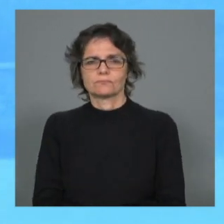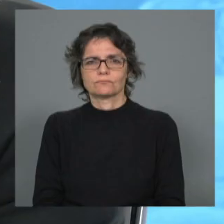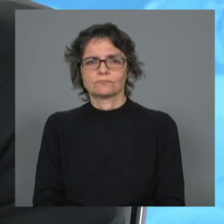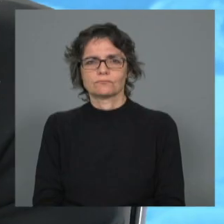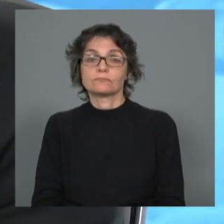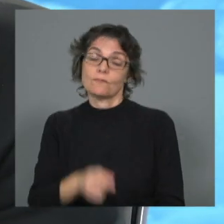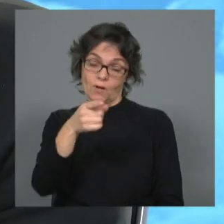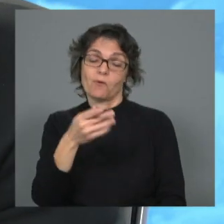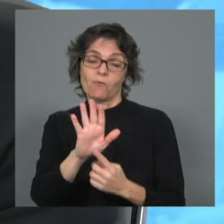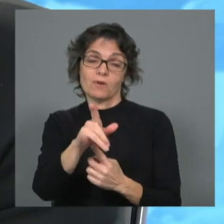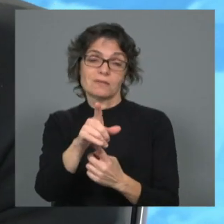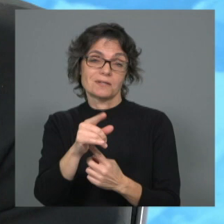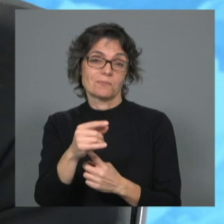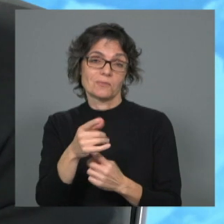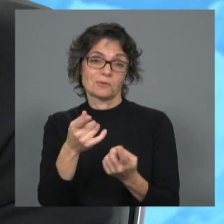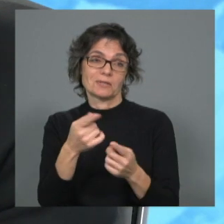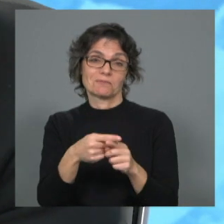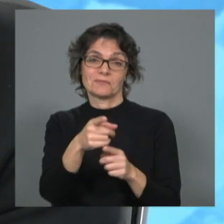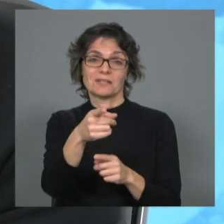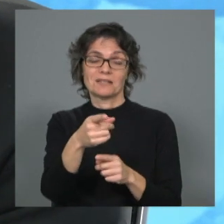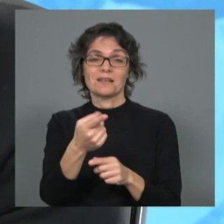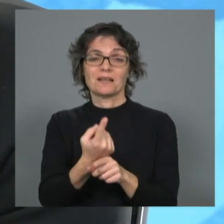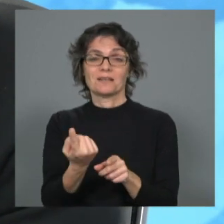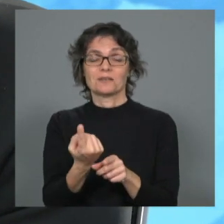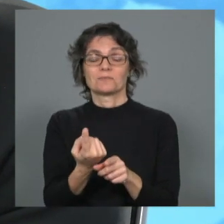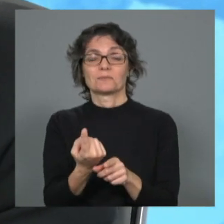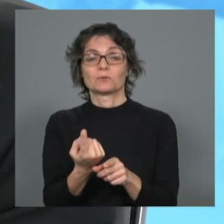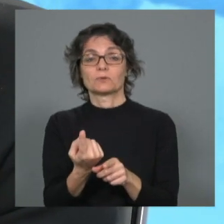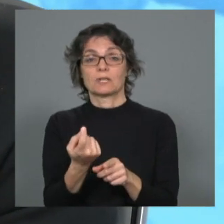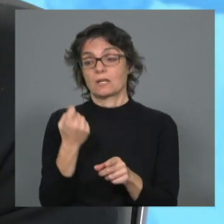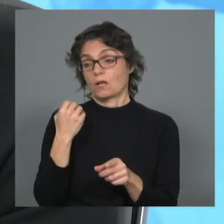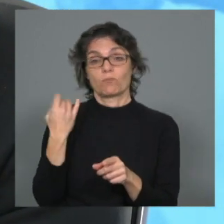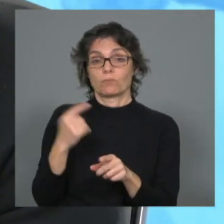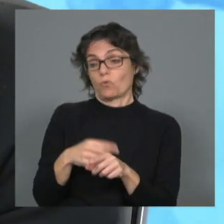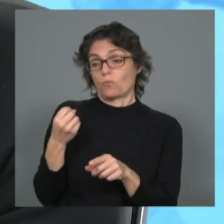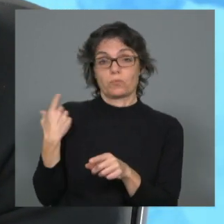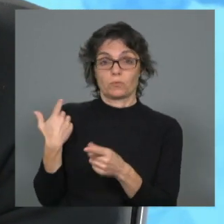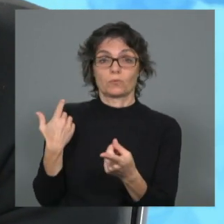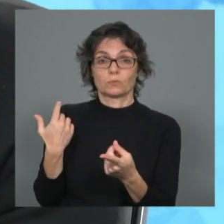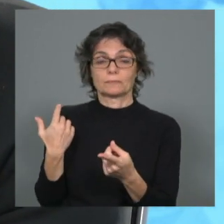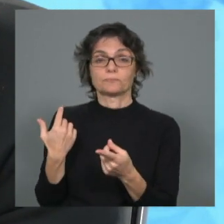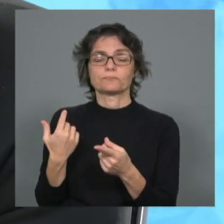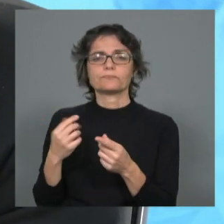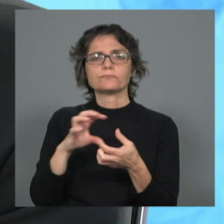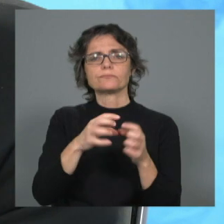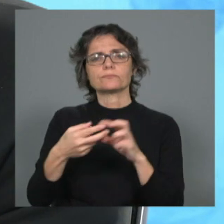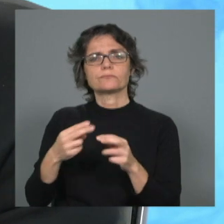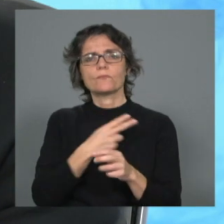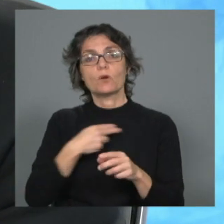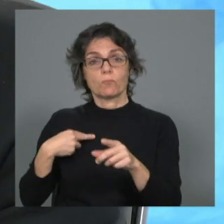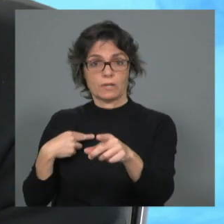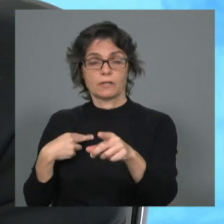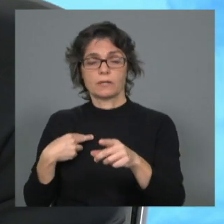exemplo é curioso porque é muito recente, portanto, dentro dos Jogos Olímpicos de Inverno, em